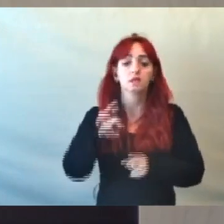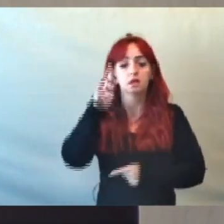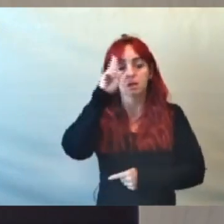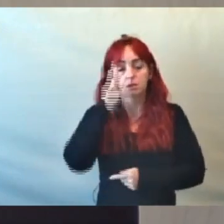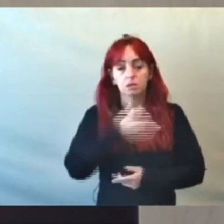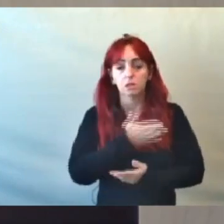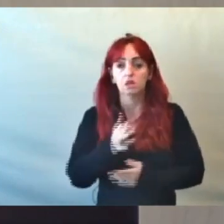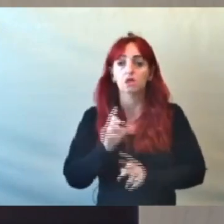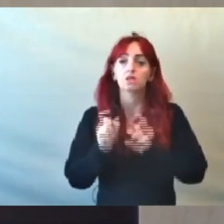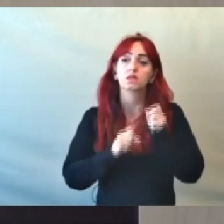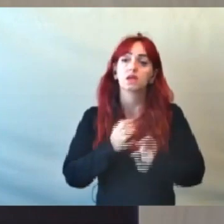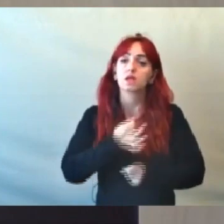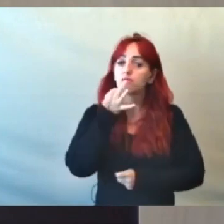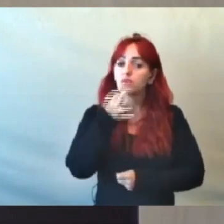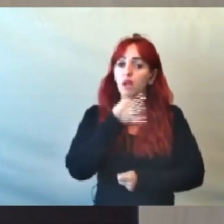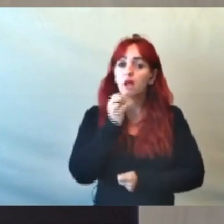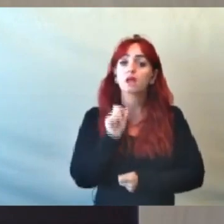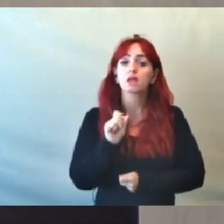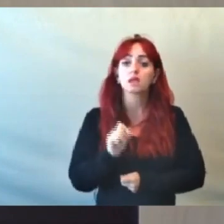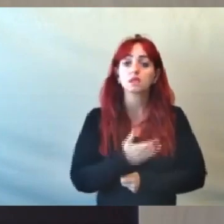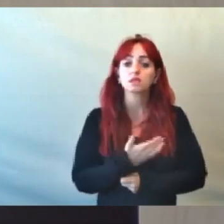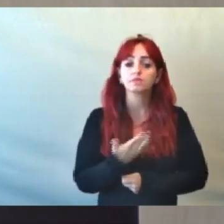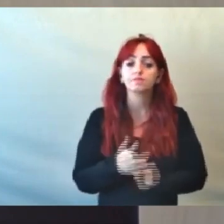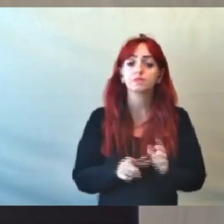palavra, antes do encerramento da reunião.